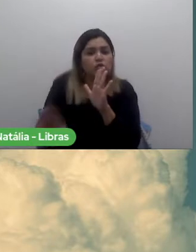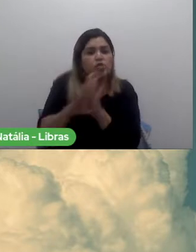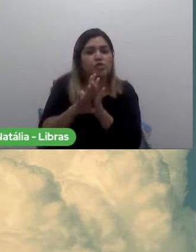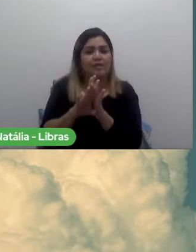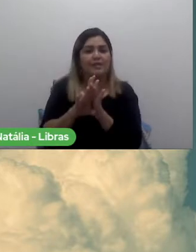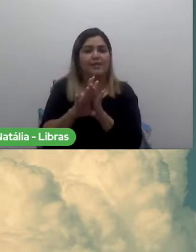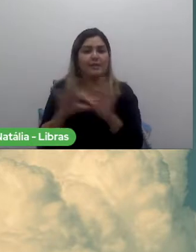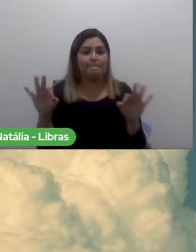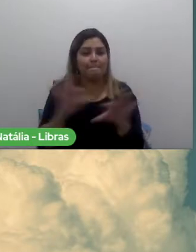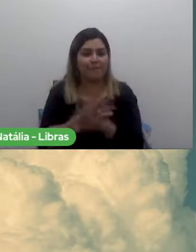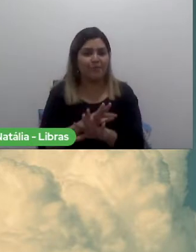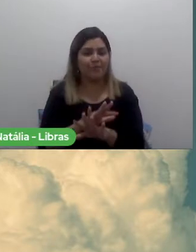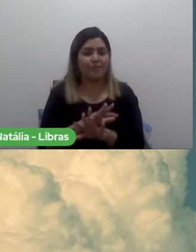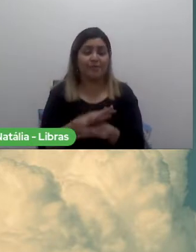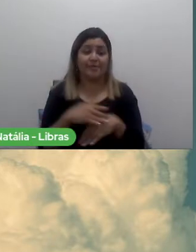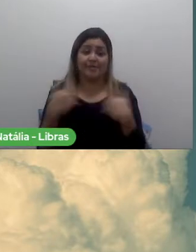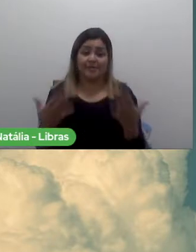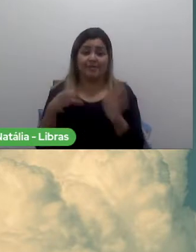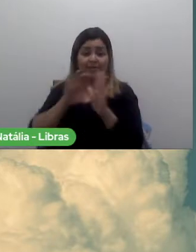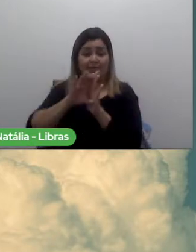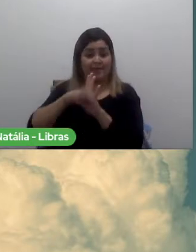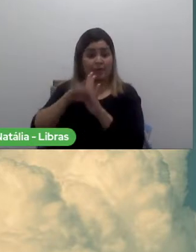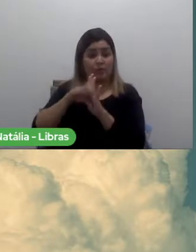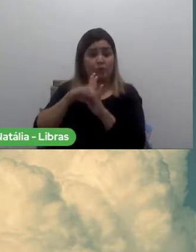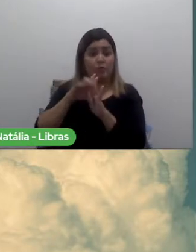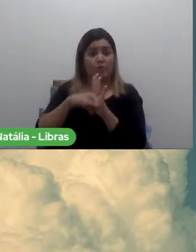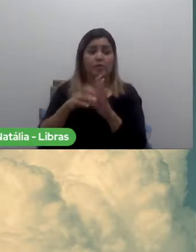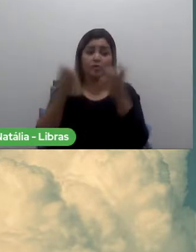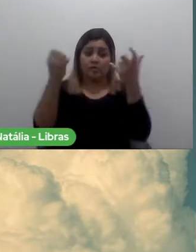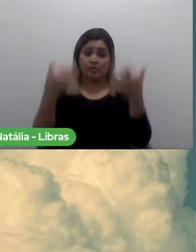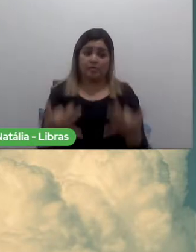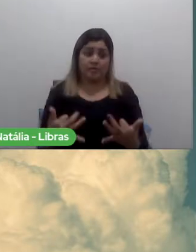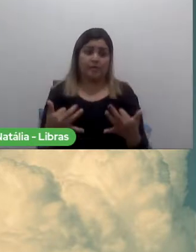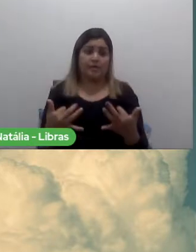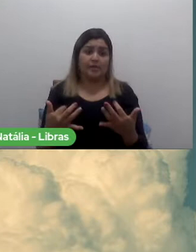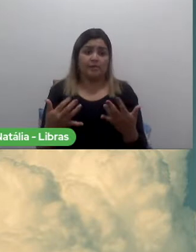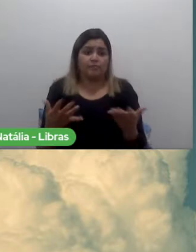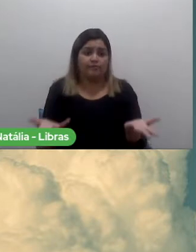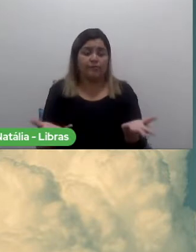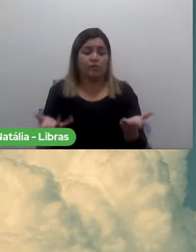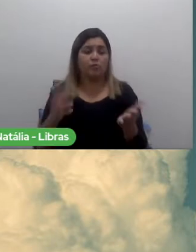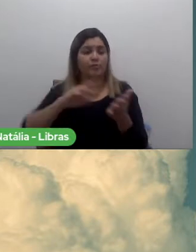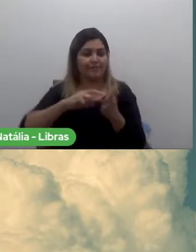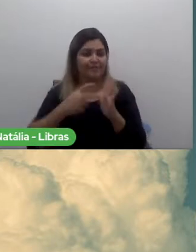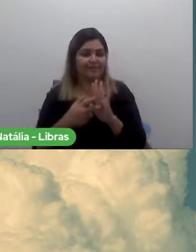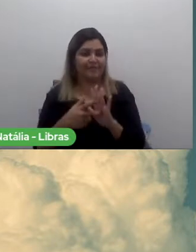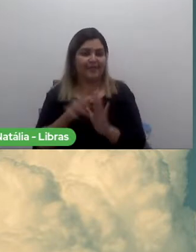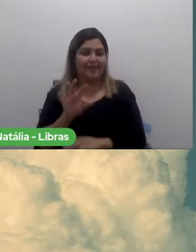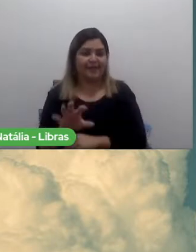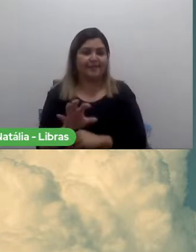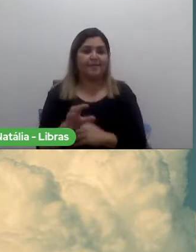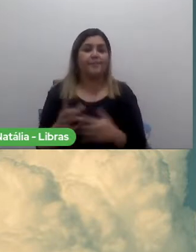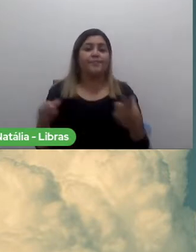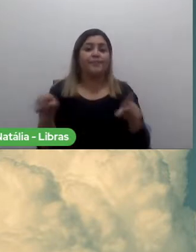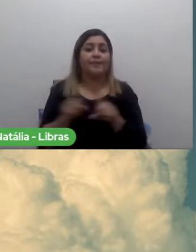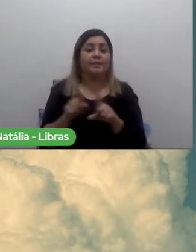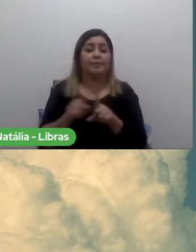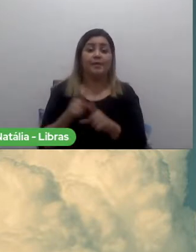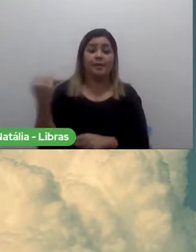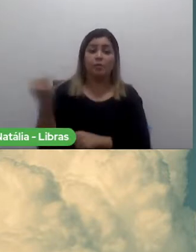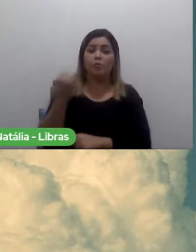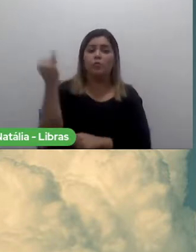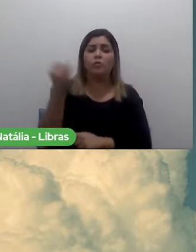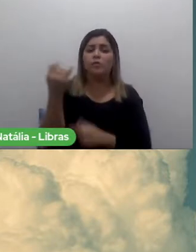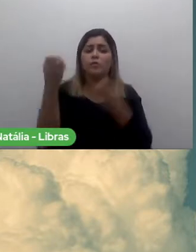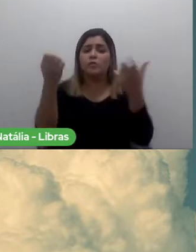é o conceito de Value Stream Map e por que Path to Production é isso. Tá? Uma coisa importante a ser mencionada é o